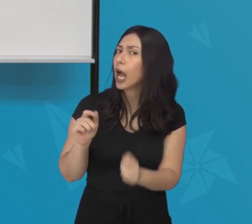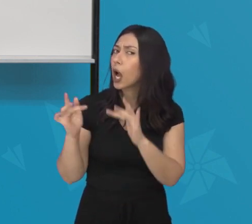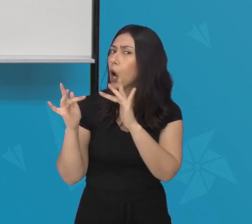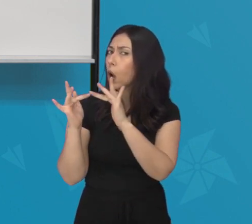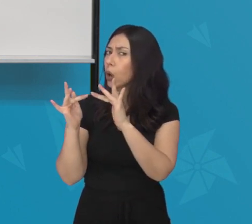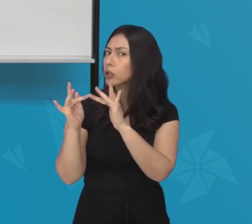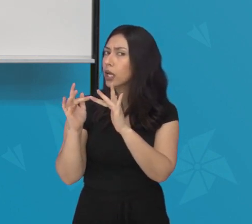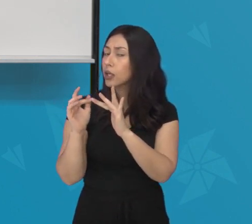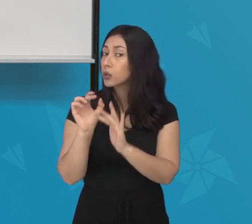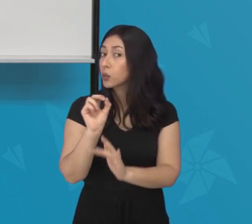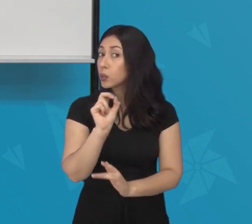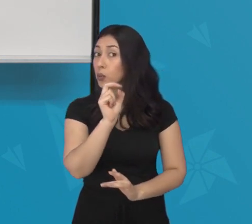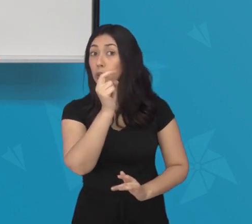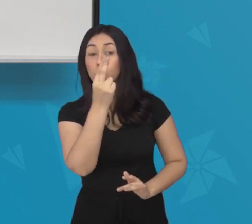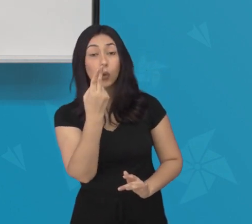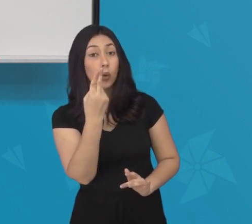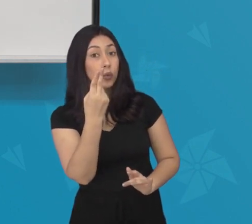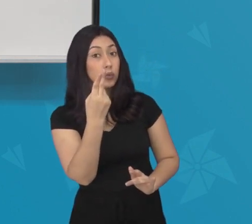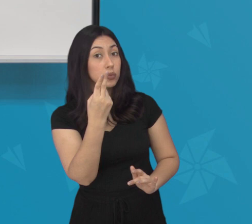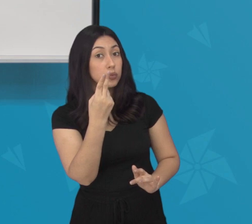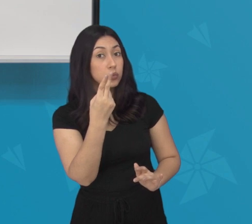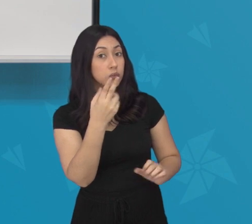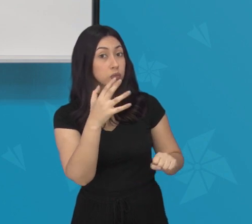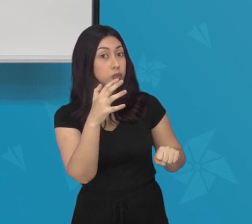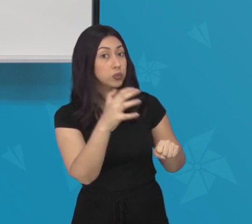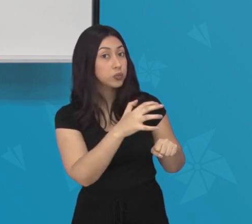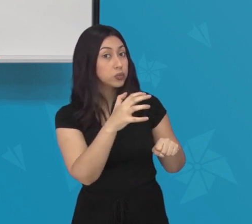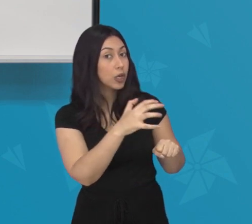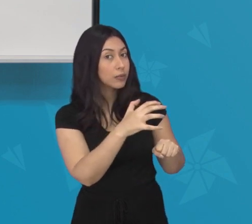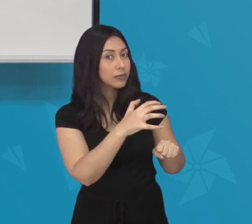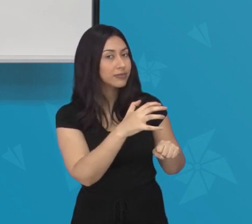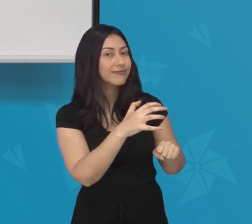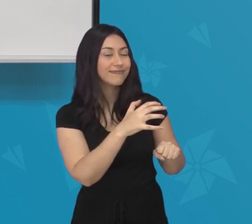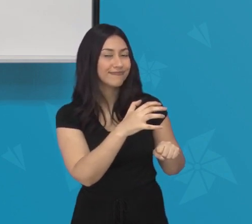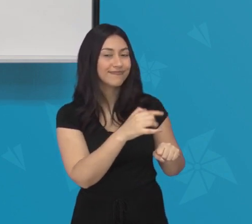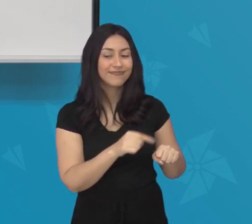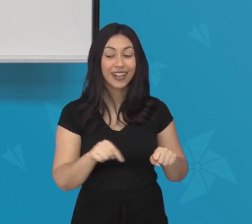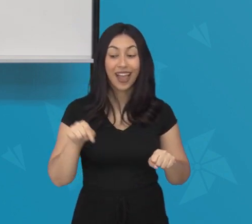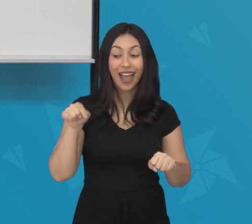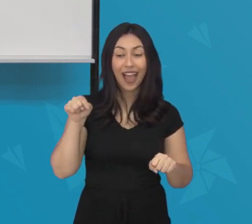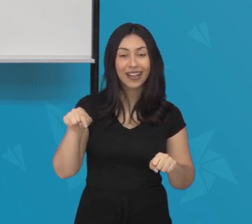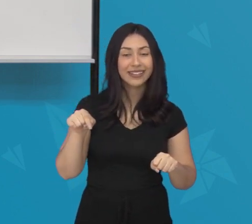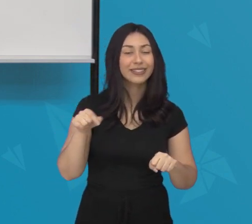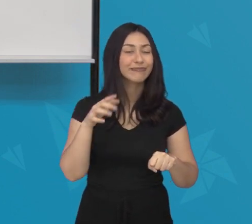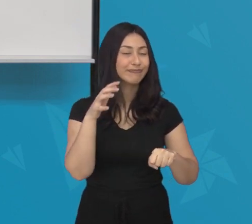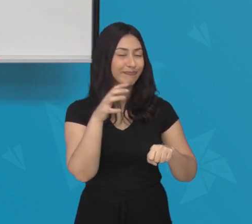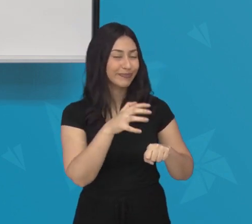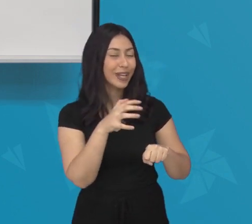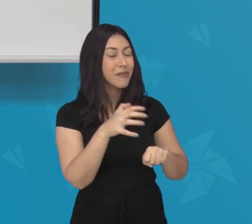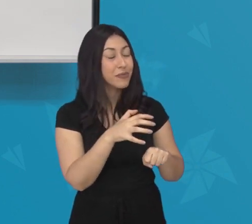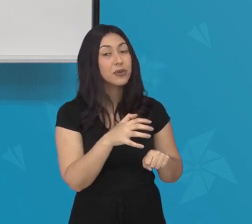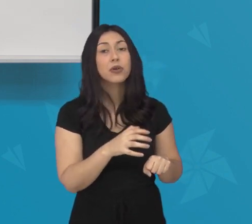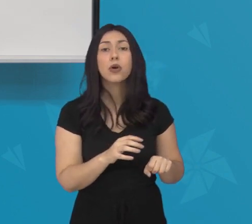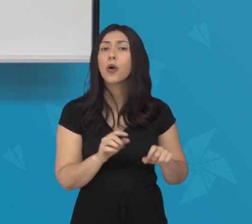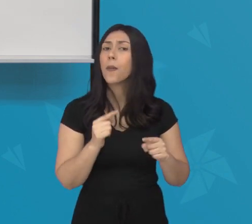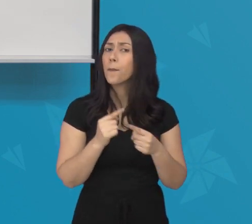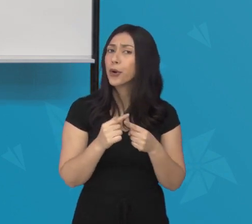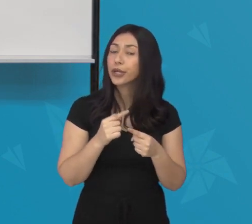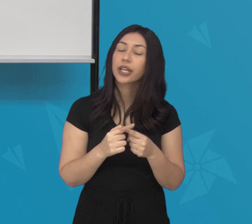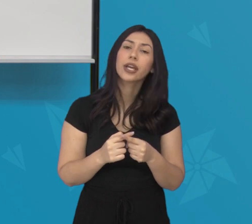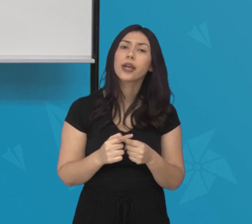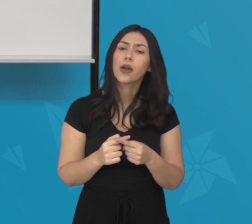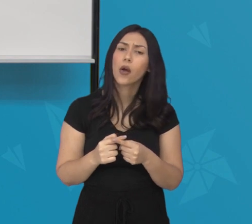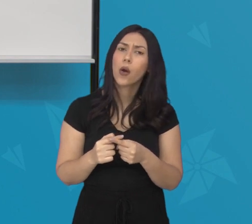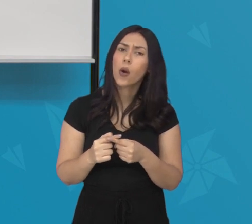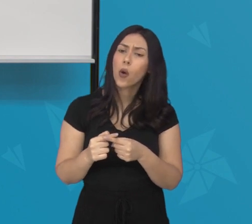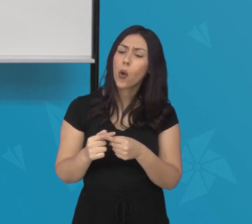Para pensar. Ela tem natureza gravitacional. É uma força de campo. Quem provoca a força-peso? A